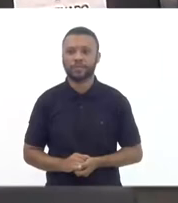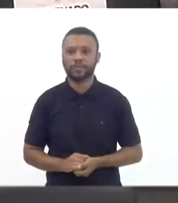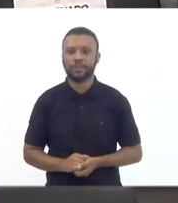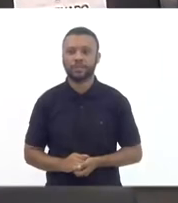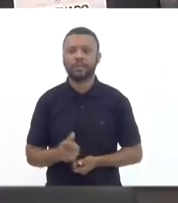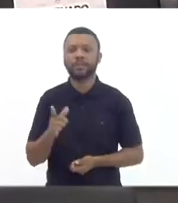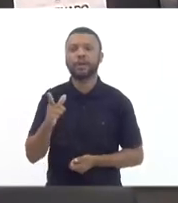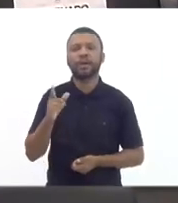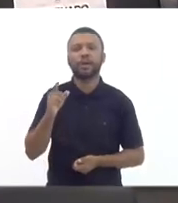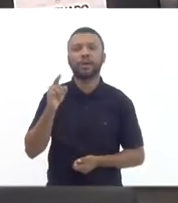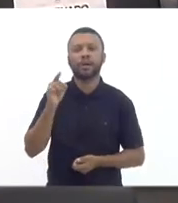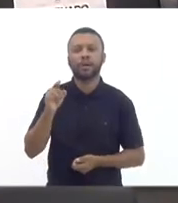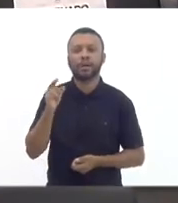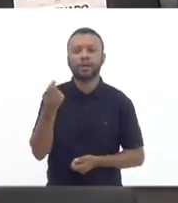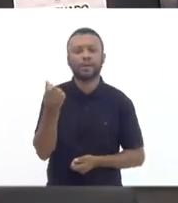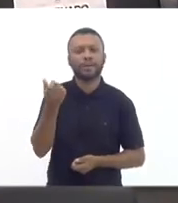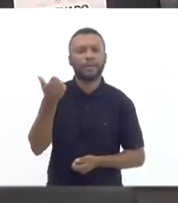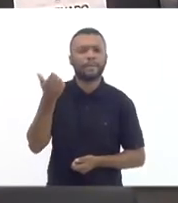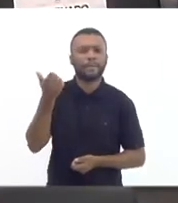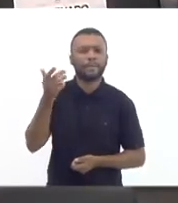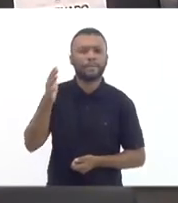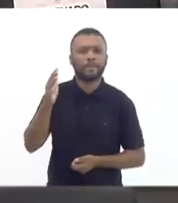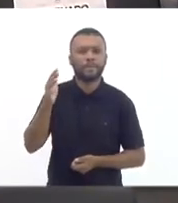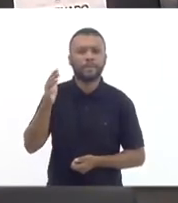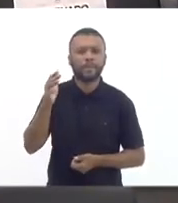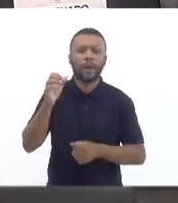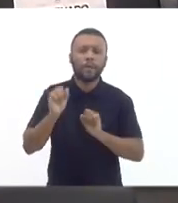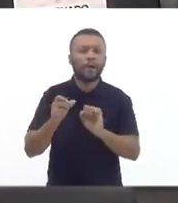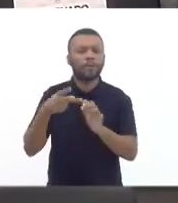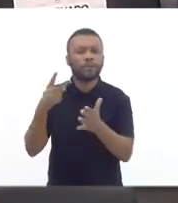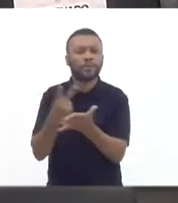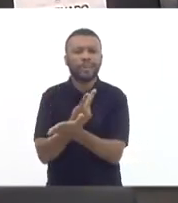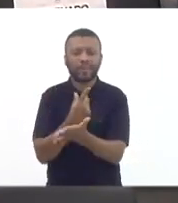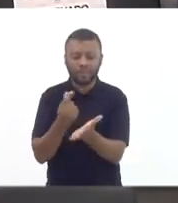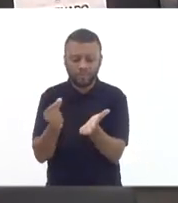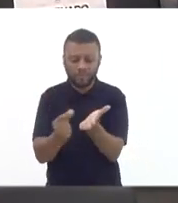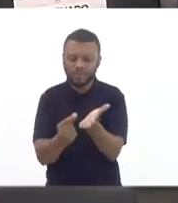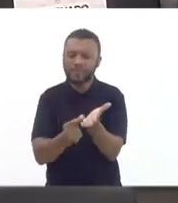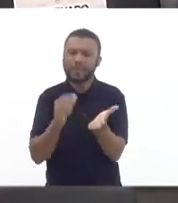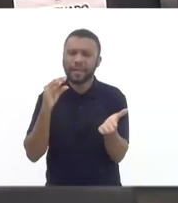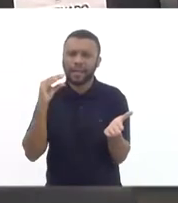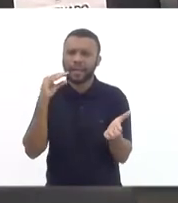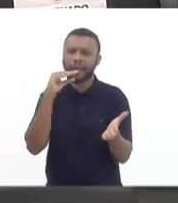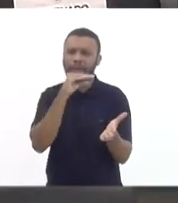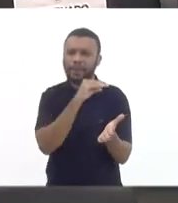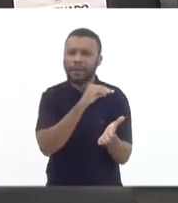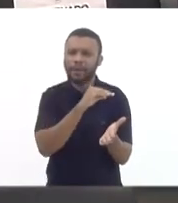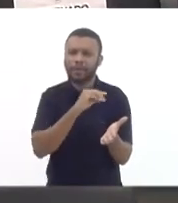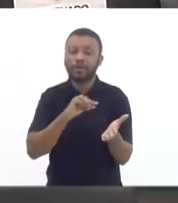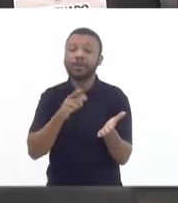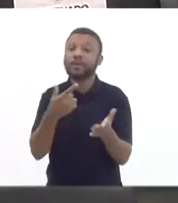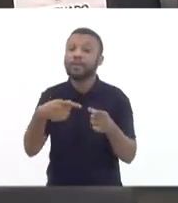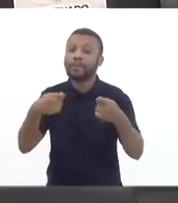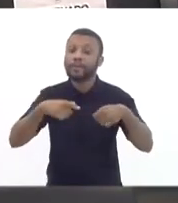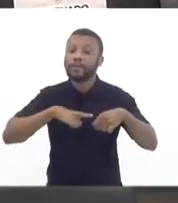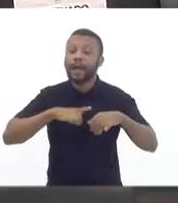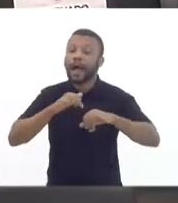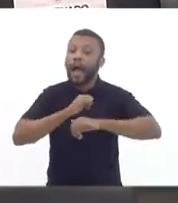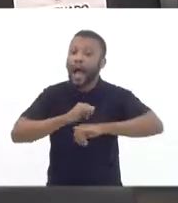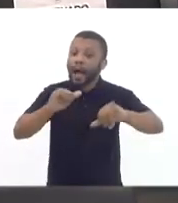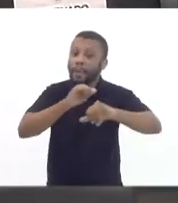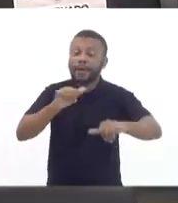sair ao preço de uma vacina antirrábica. Então, se botar como alguém falou aqui, na campanha de vacina